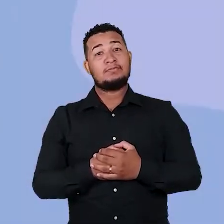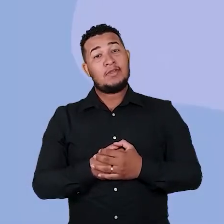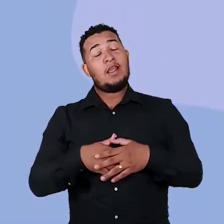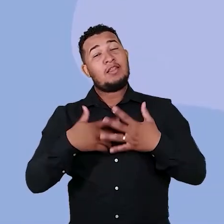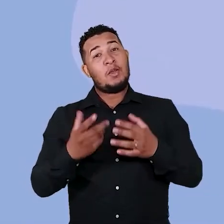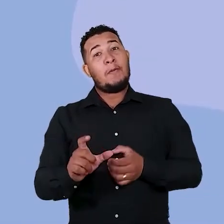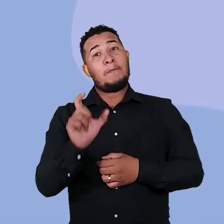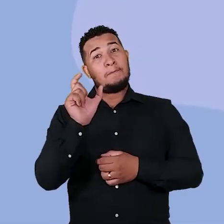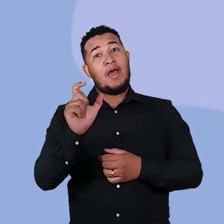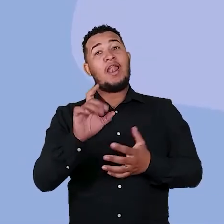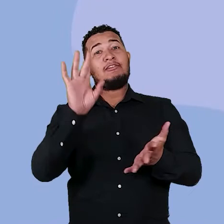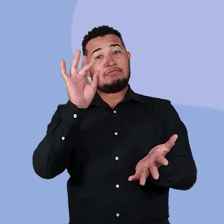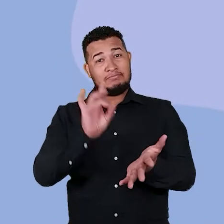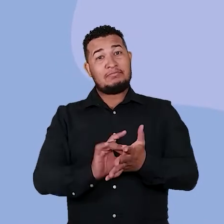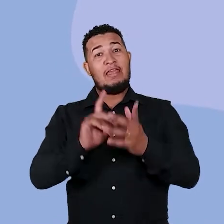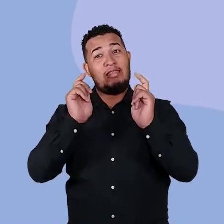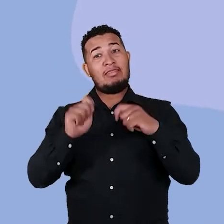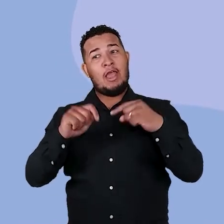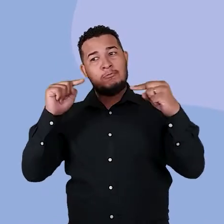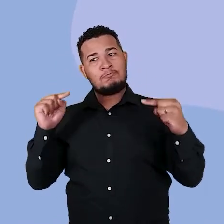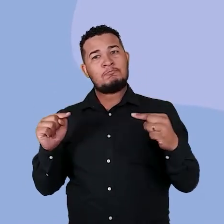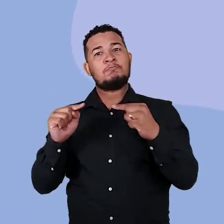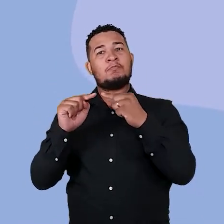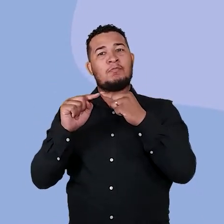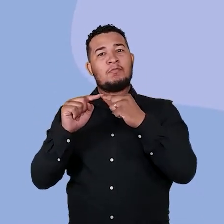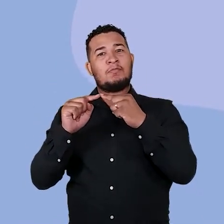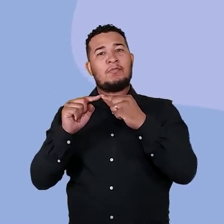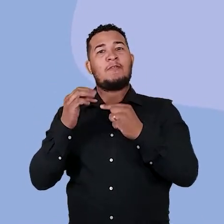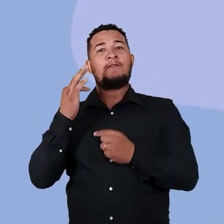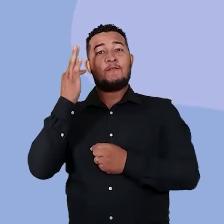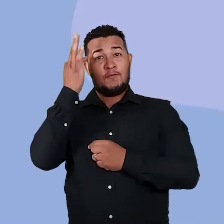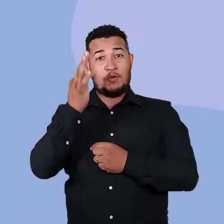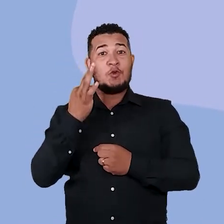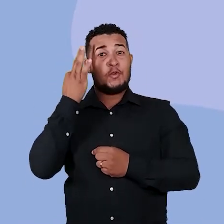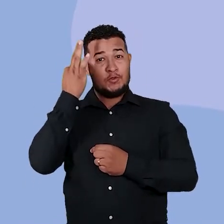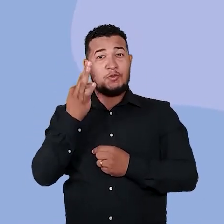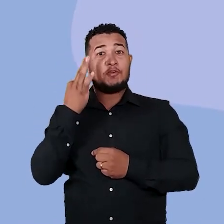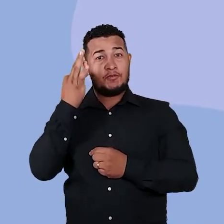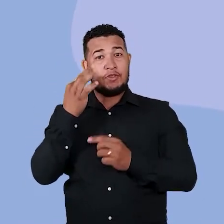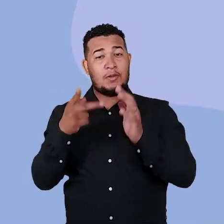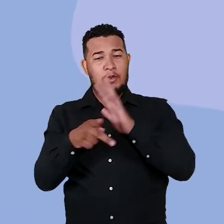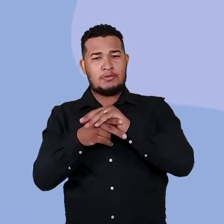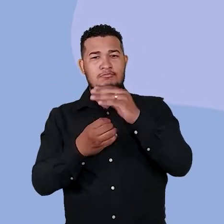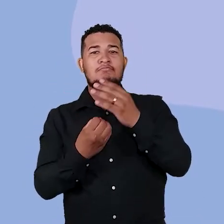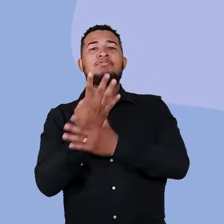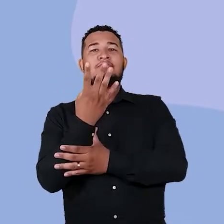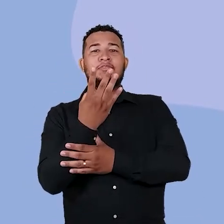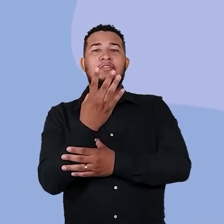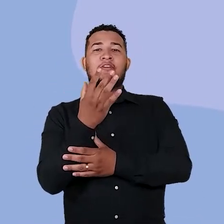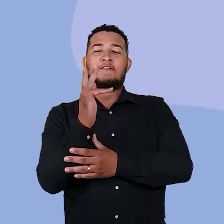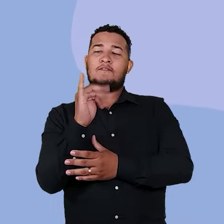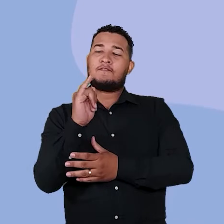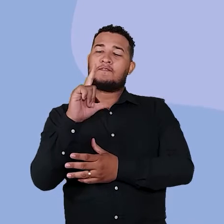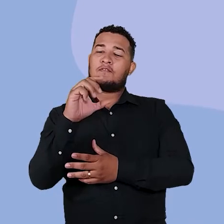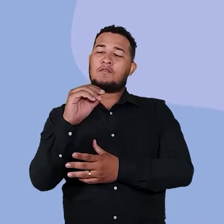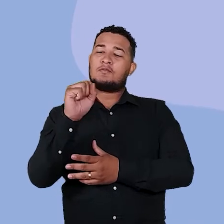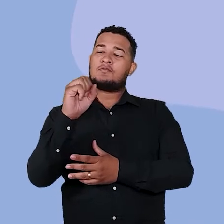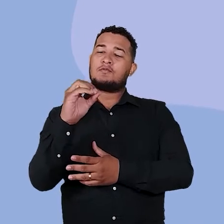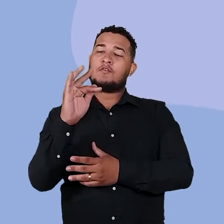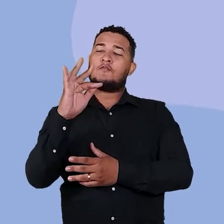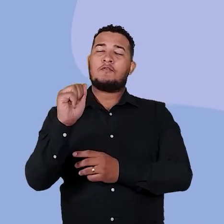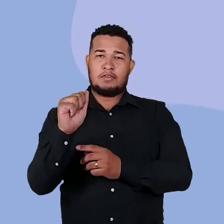amor. Gente, a palavra que o grego utiliza, significando amor, para formar a